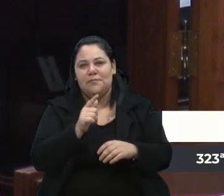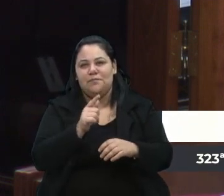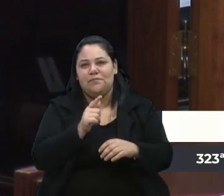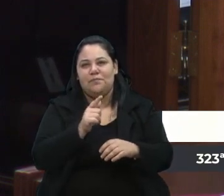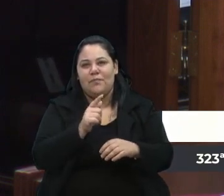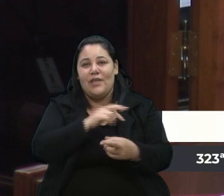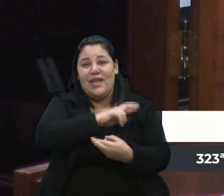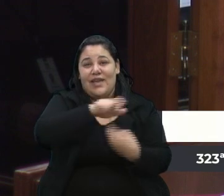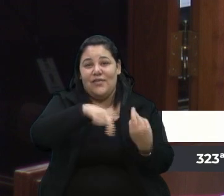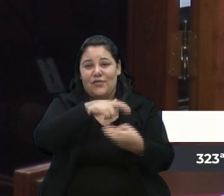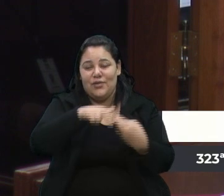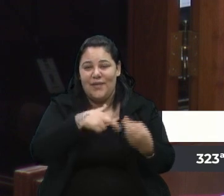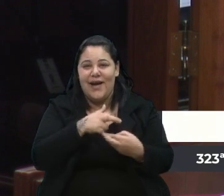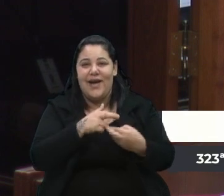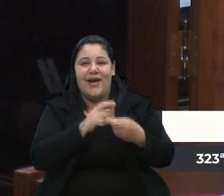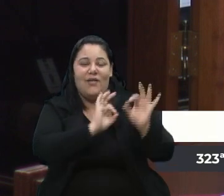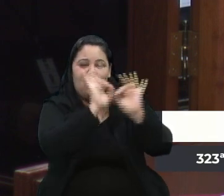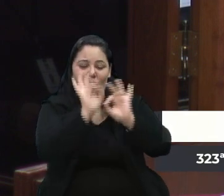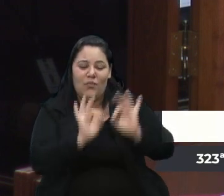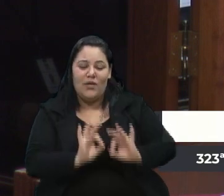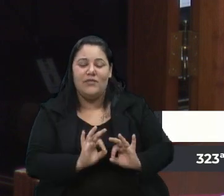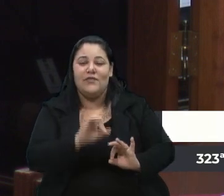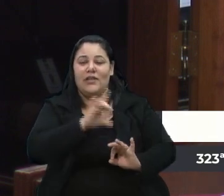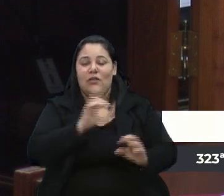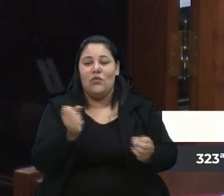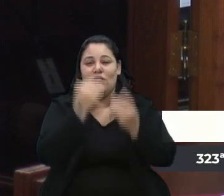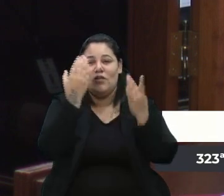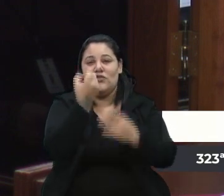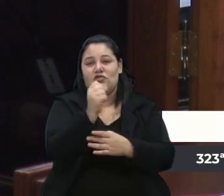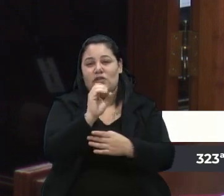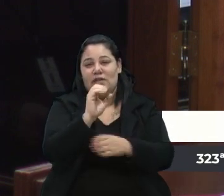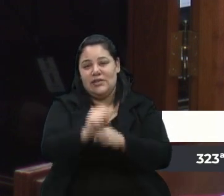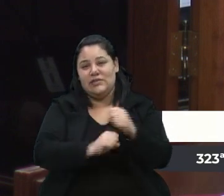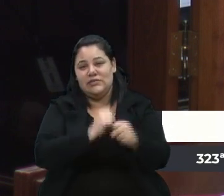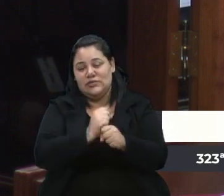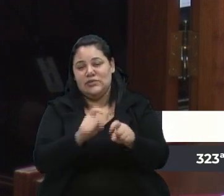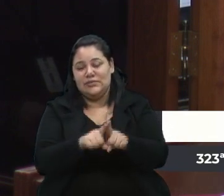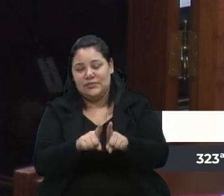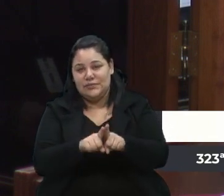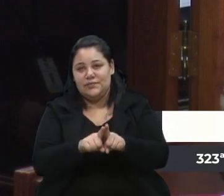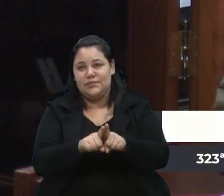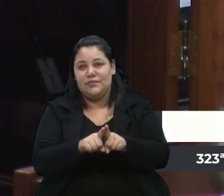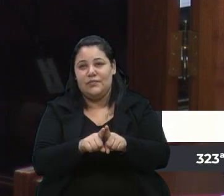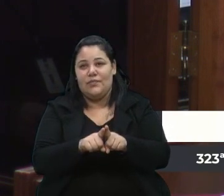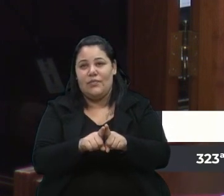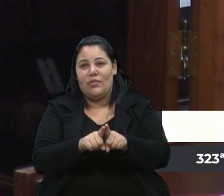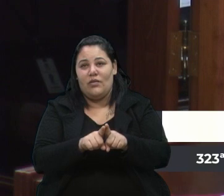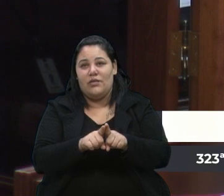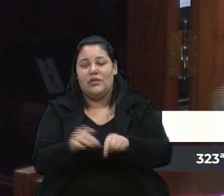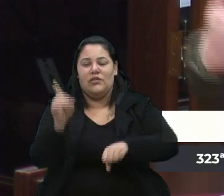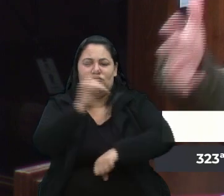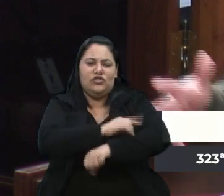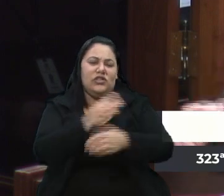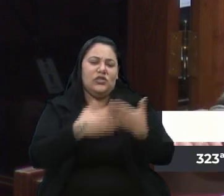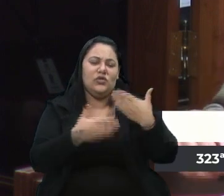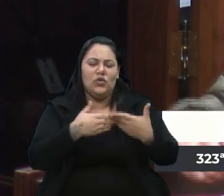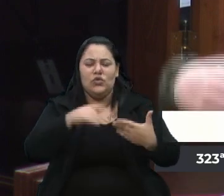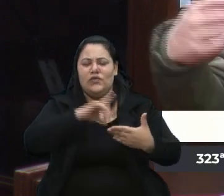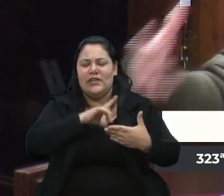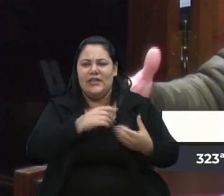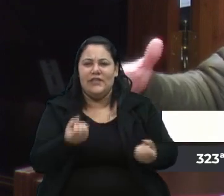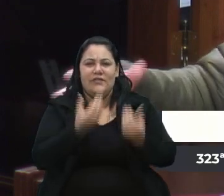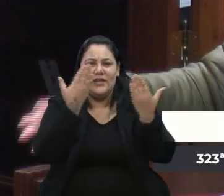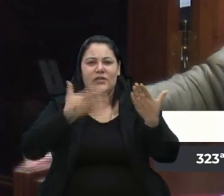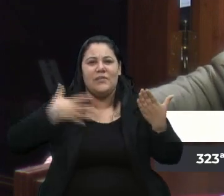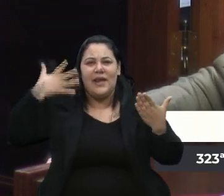um evento né de 80 anos de criação da FEB que é o dia inteiro de evento com palestras